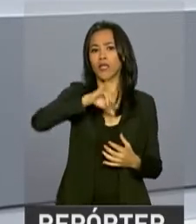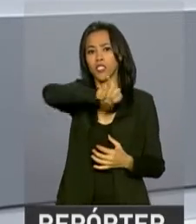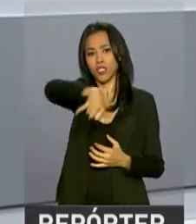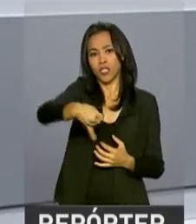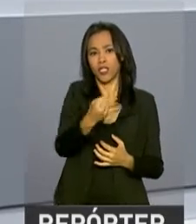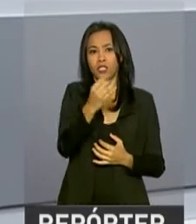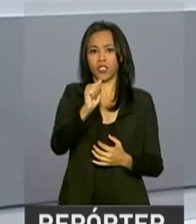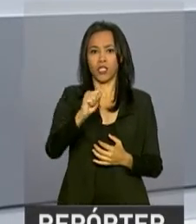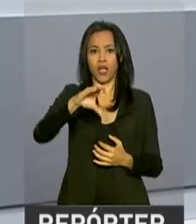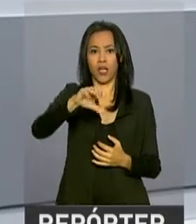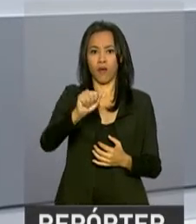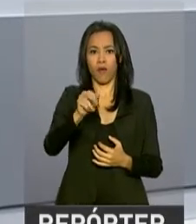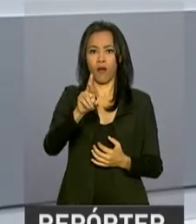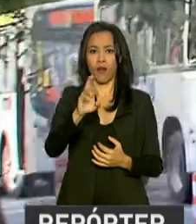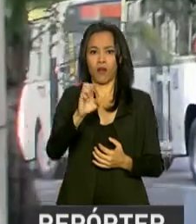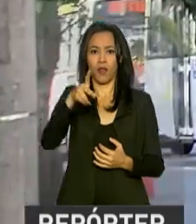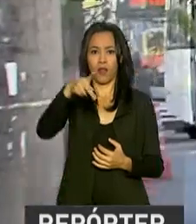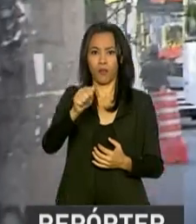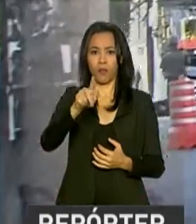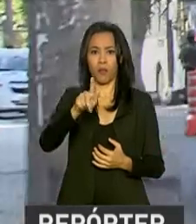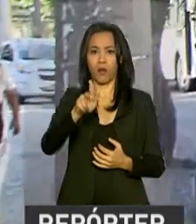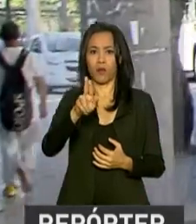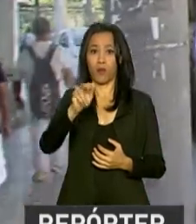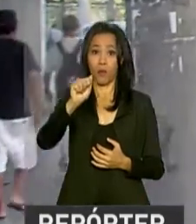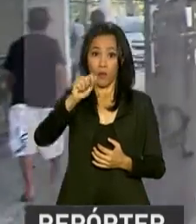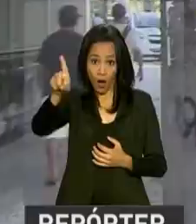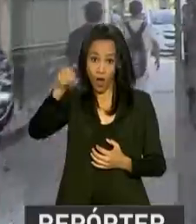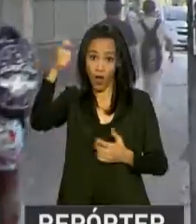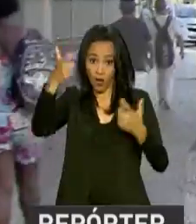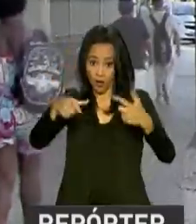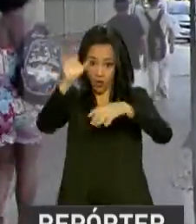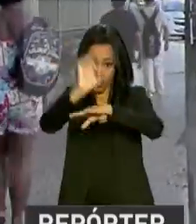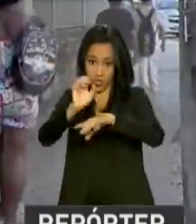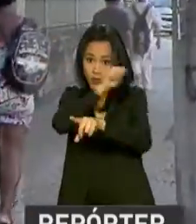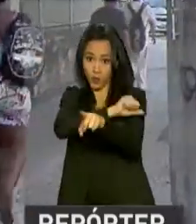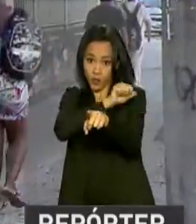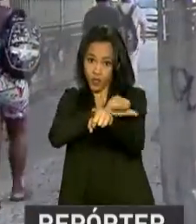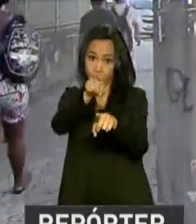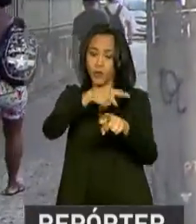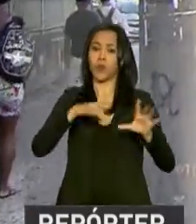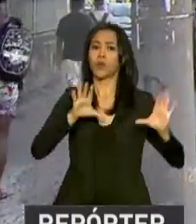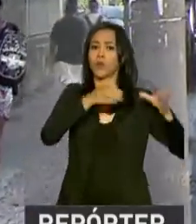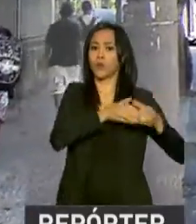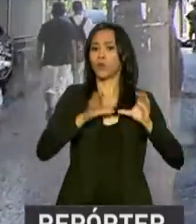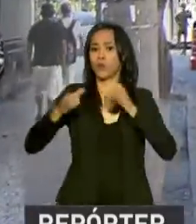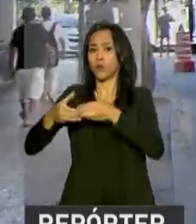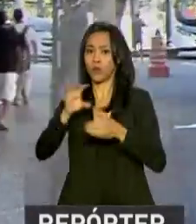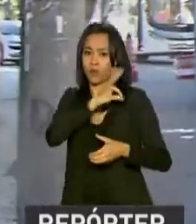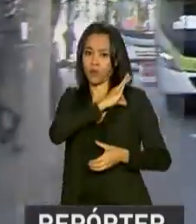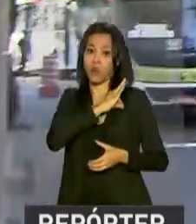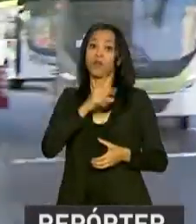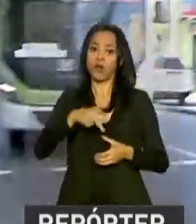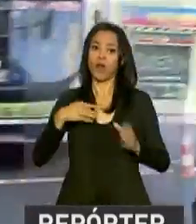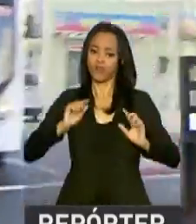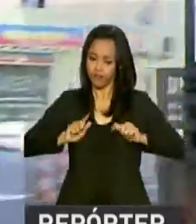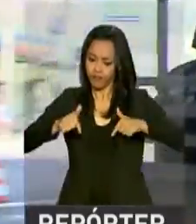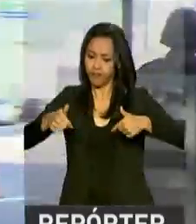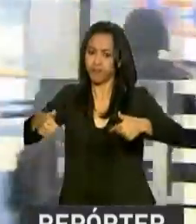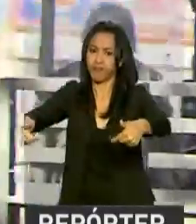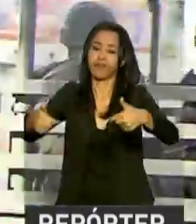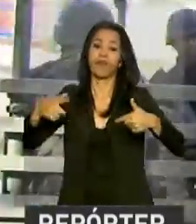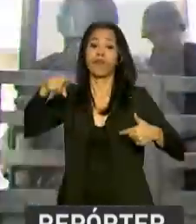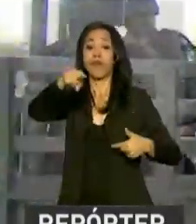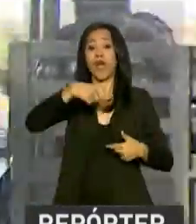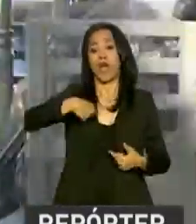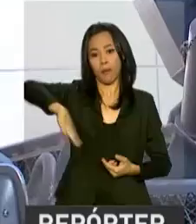estado mais de cinco mil militares das forças armadas e das polícias civil e militar estão envolvidos na operação a polícia militar